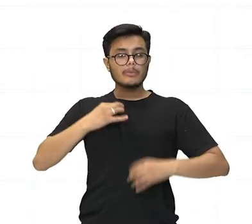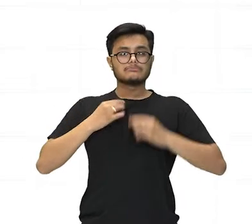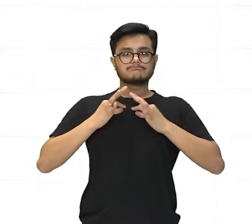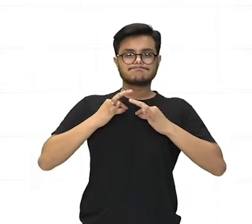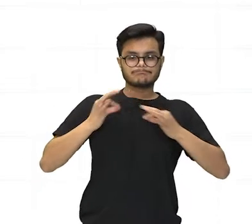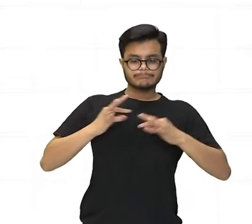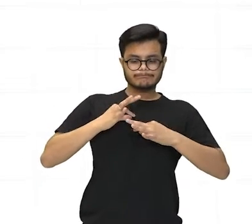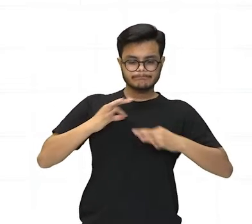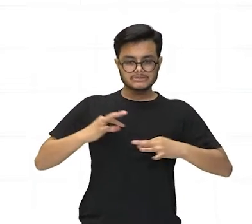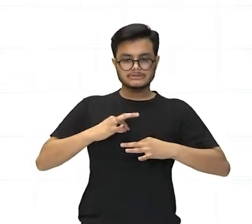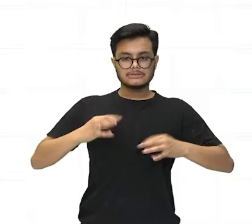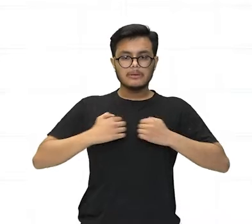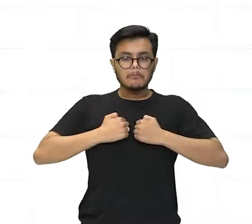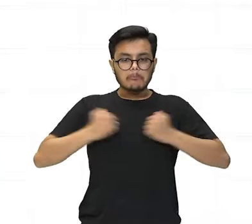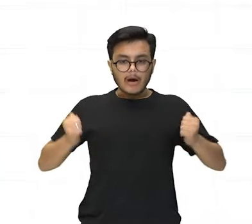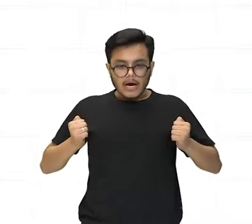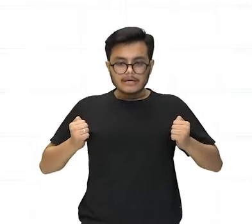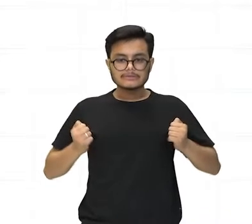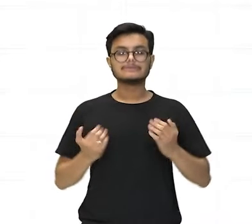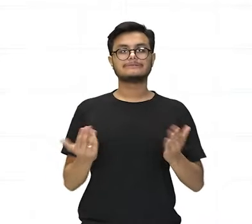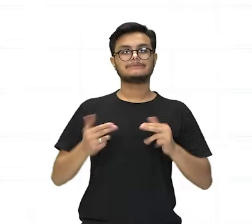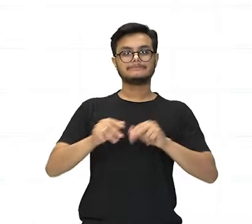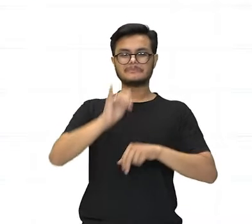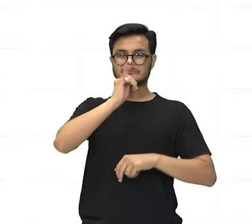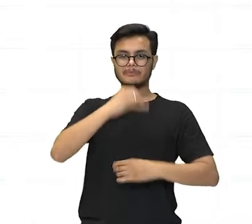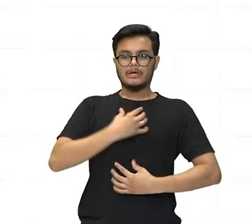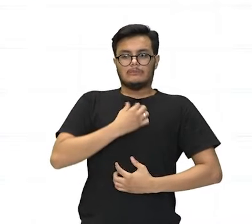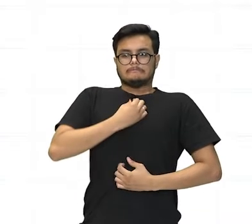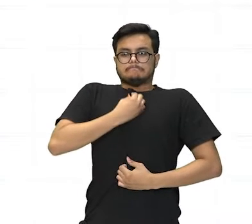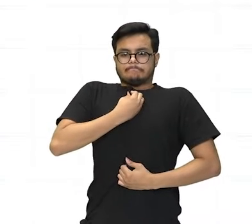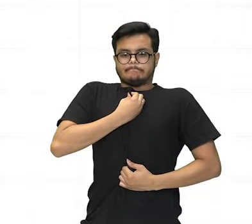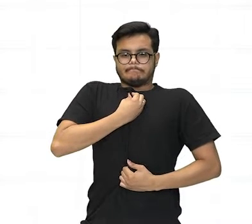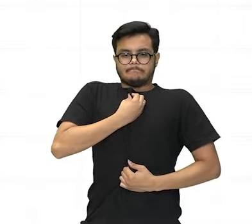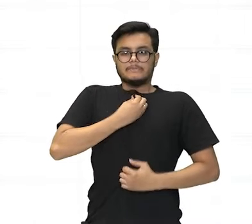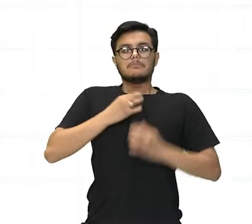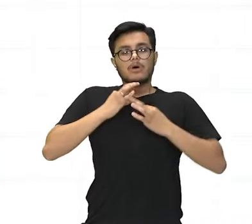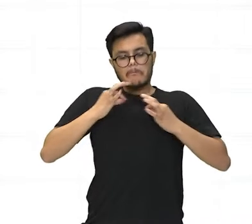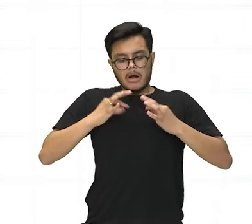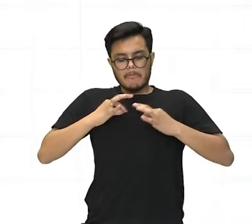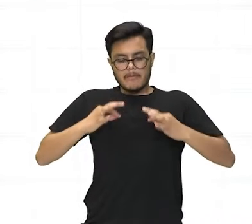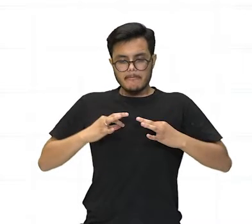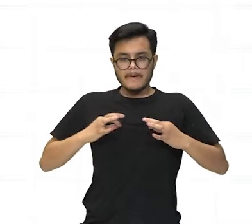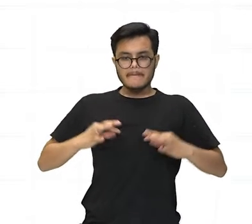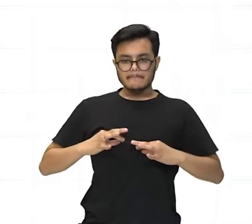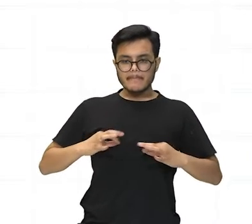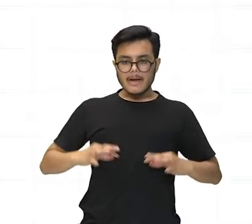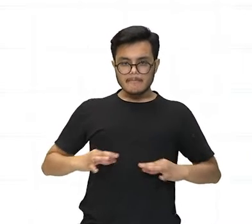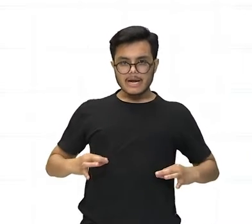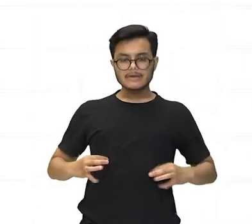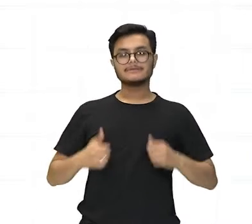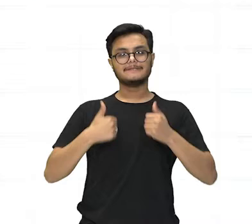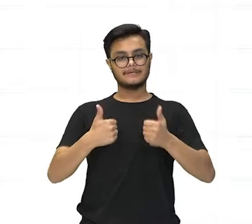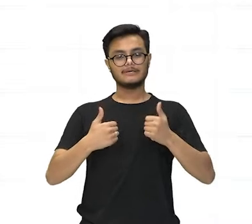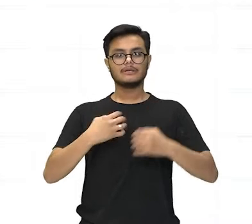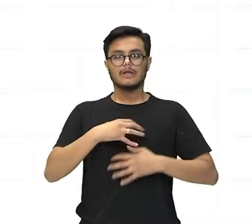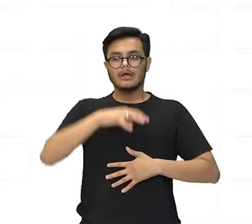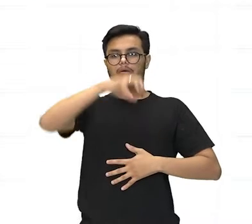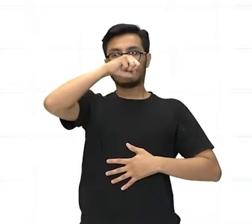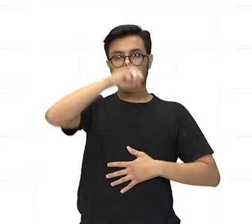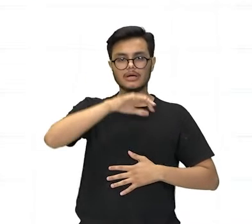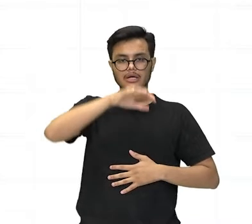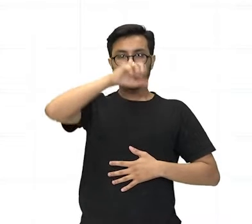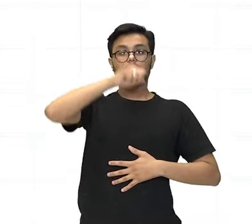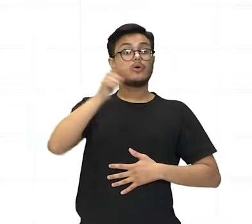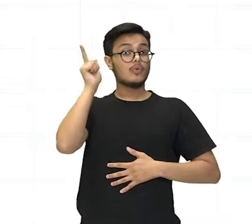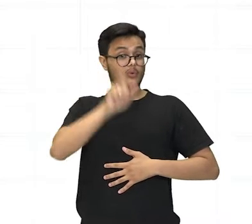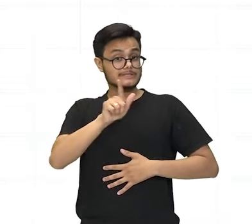né? Se você perceber que a pessoa está com uma roupa muito apertada, vai desafrouxando para que ela possa respirar,